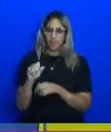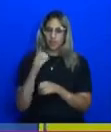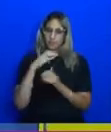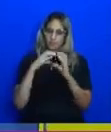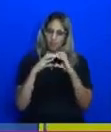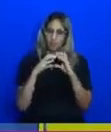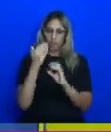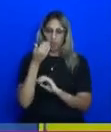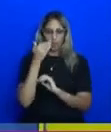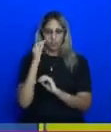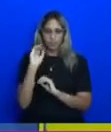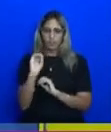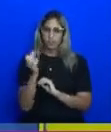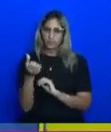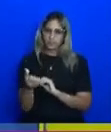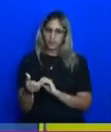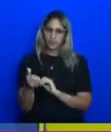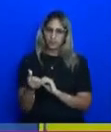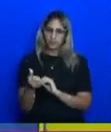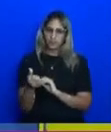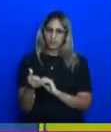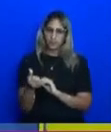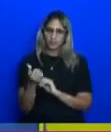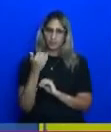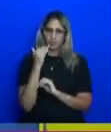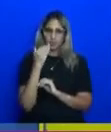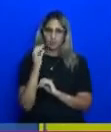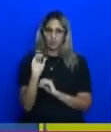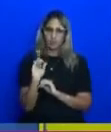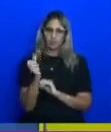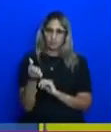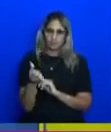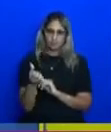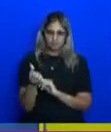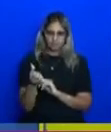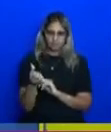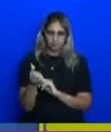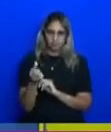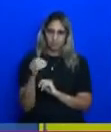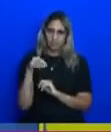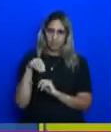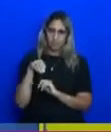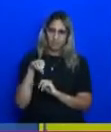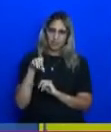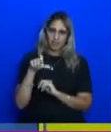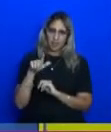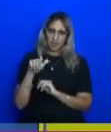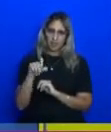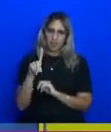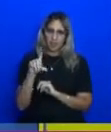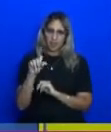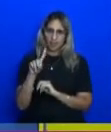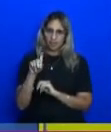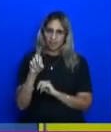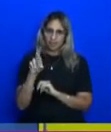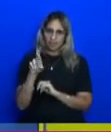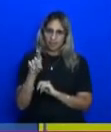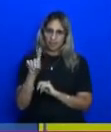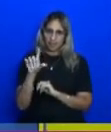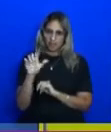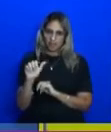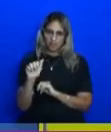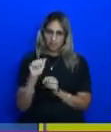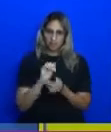rosa, 06. Rosa, 06. Mega da Virada com o maior prêmio das